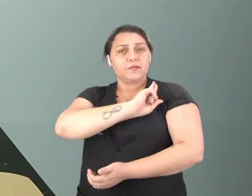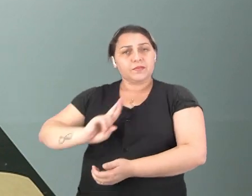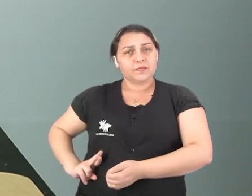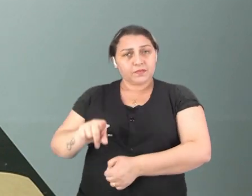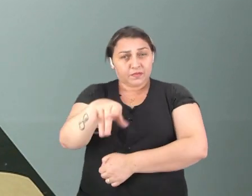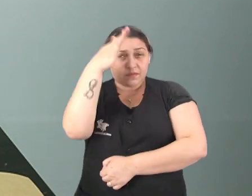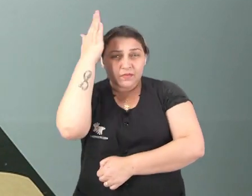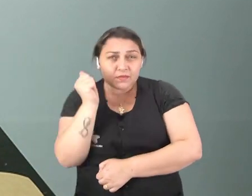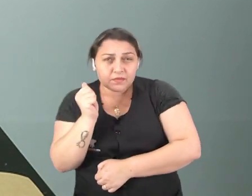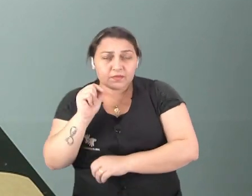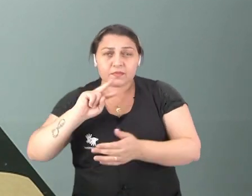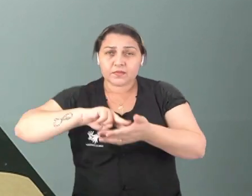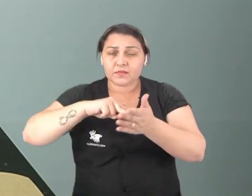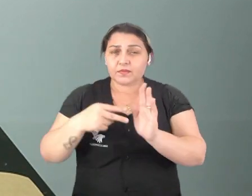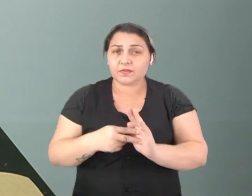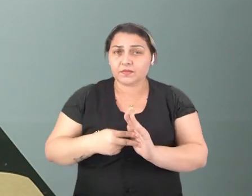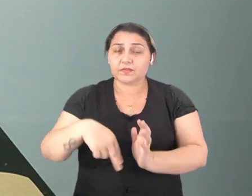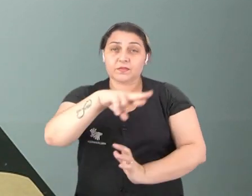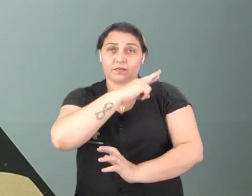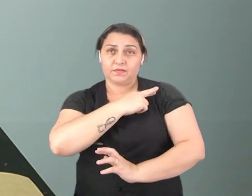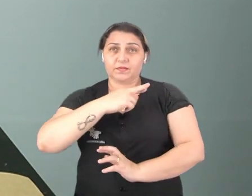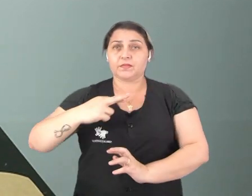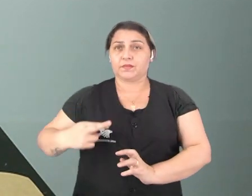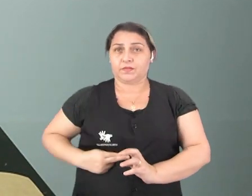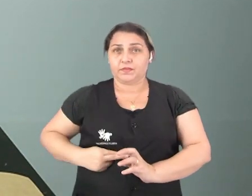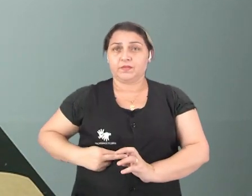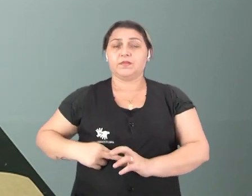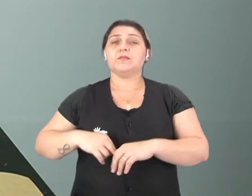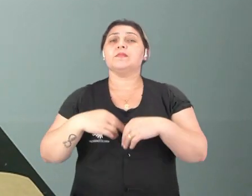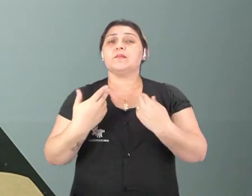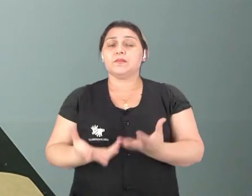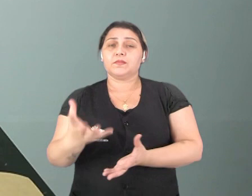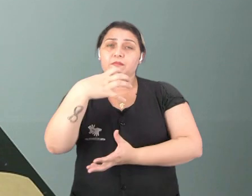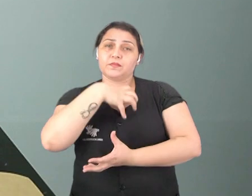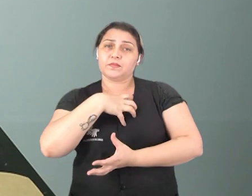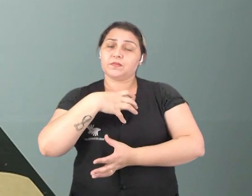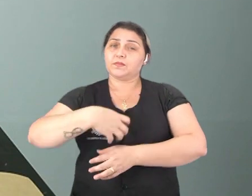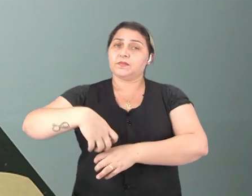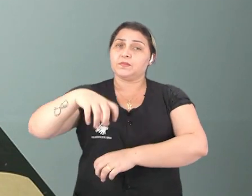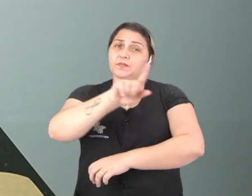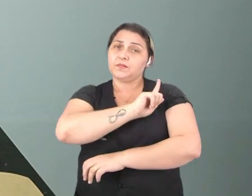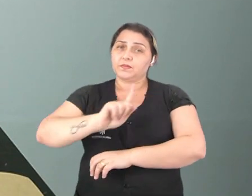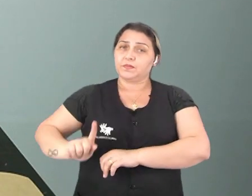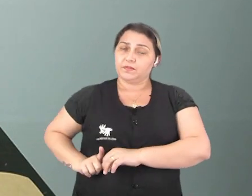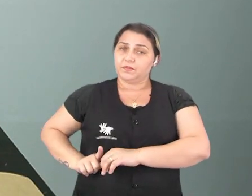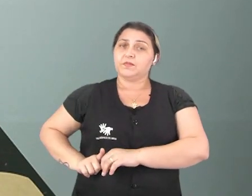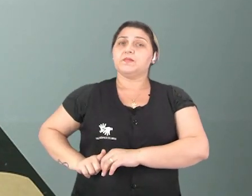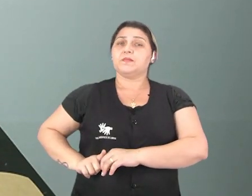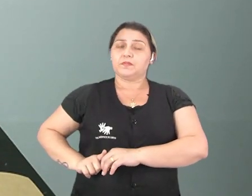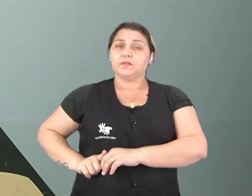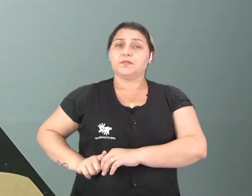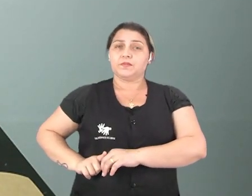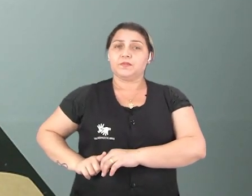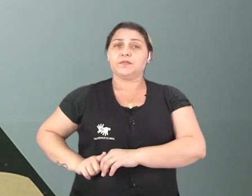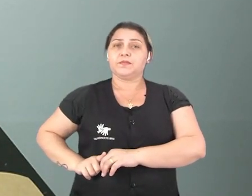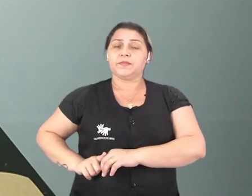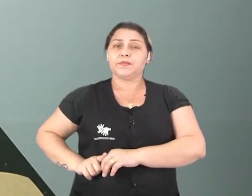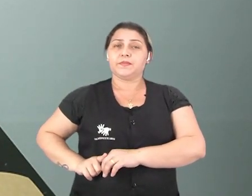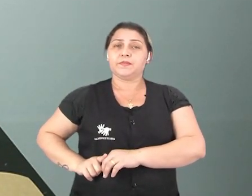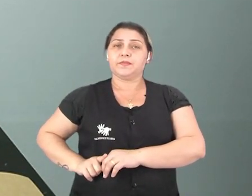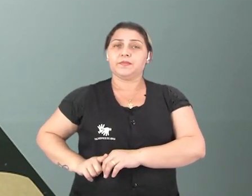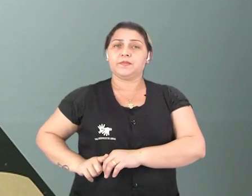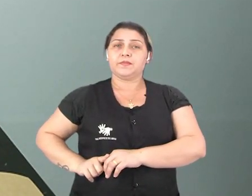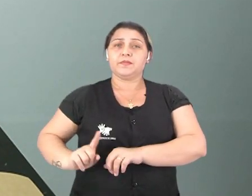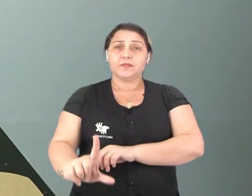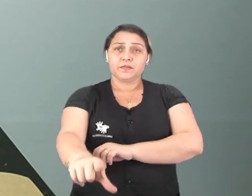república? Então, república, né, é uma forma de governo que esse governo ele